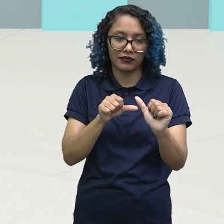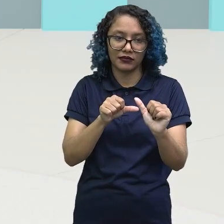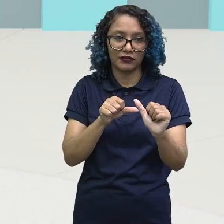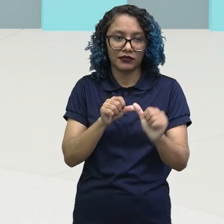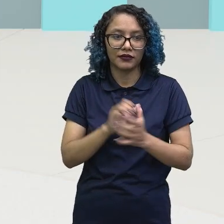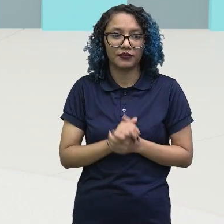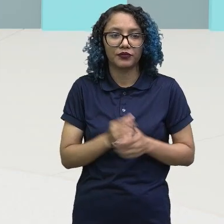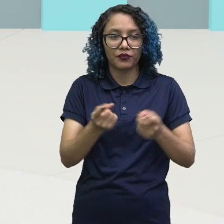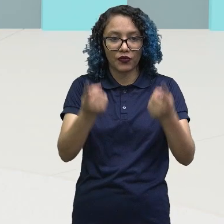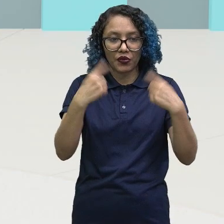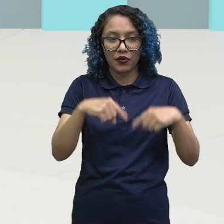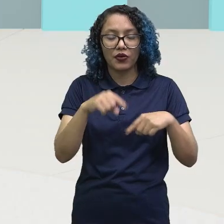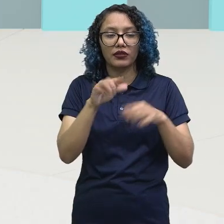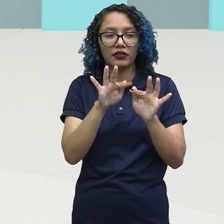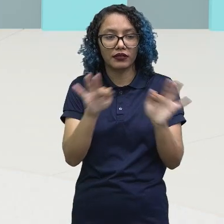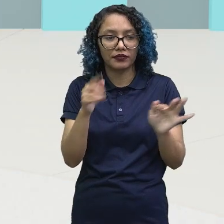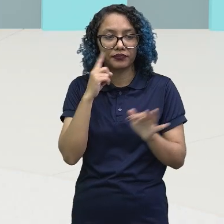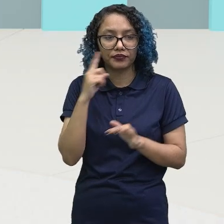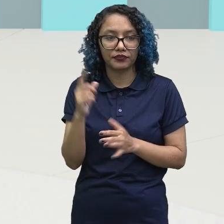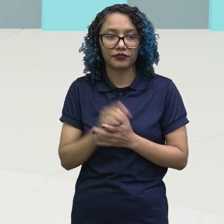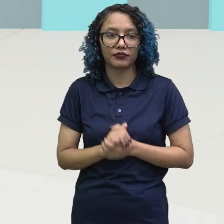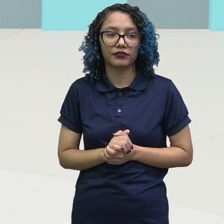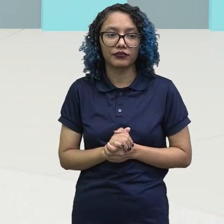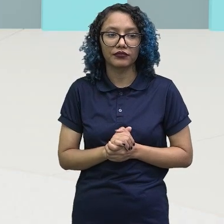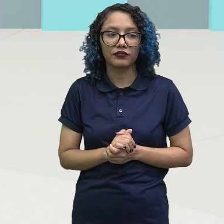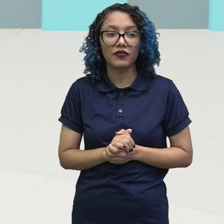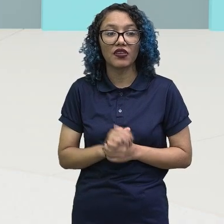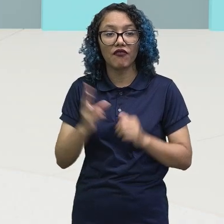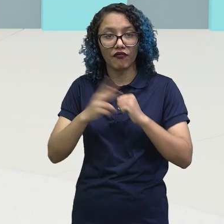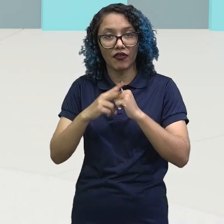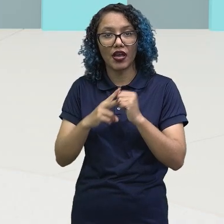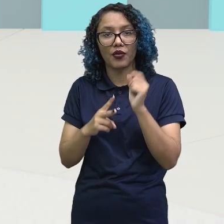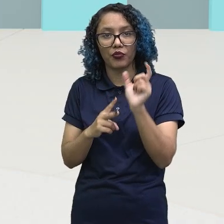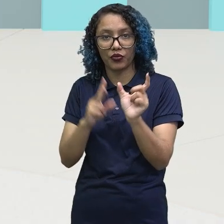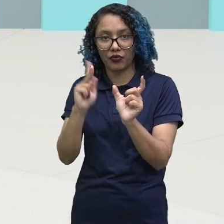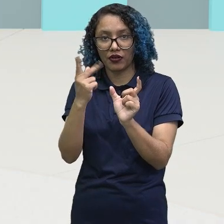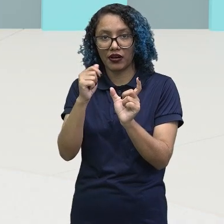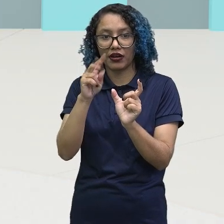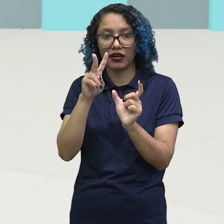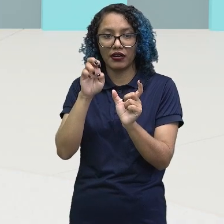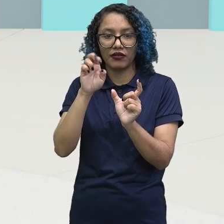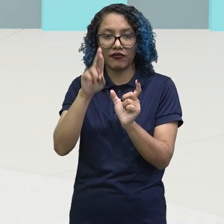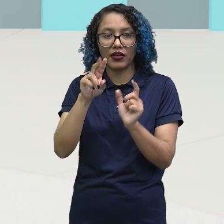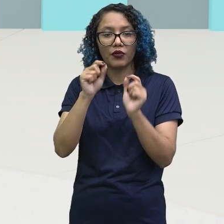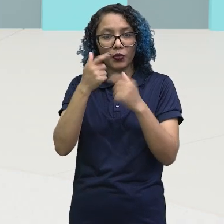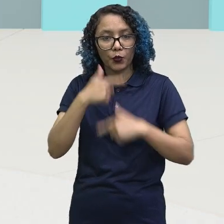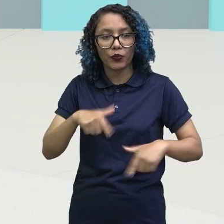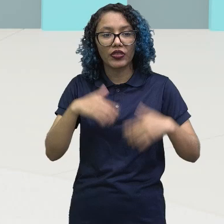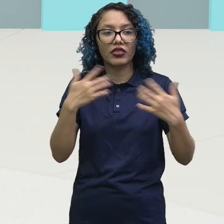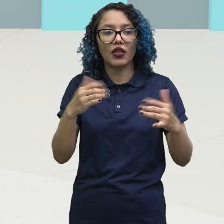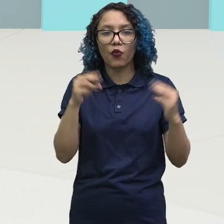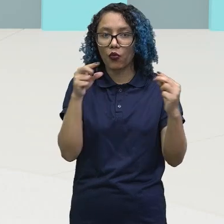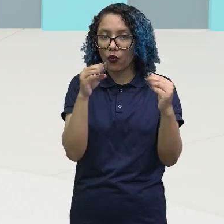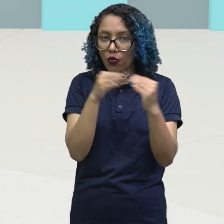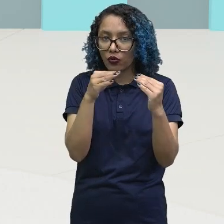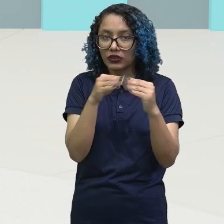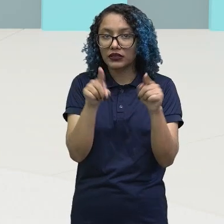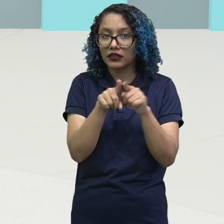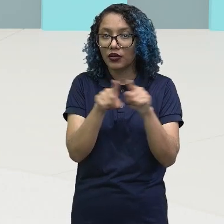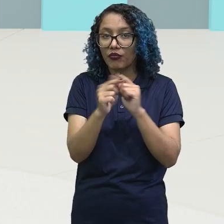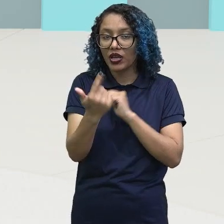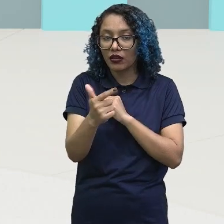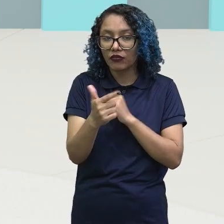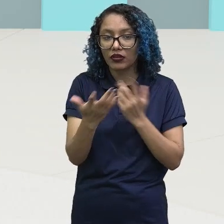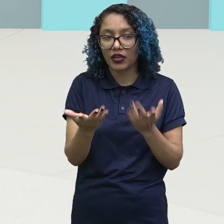pessoas na fila. O verbo haver, então, ele é impessoal, né? Não vai sofrer concordância. Não. Então, não haverá